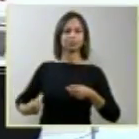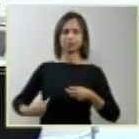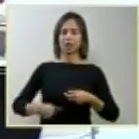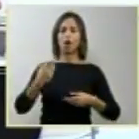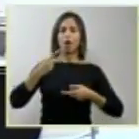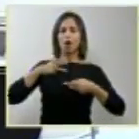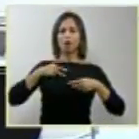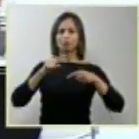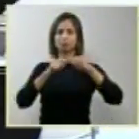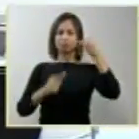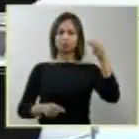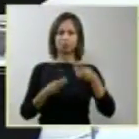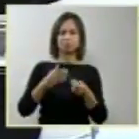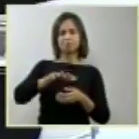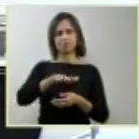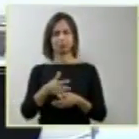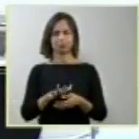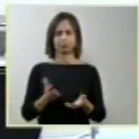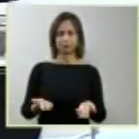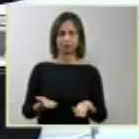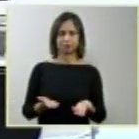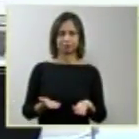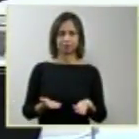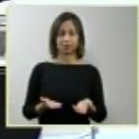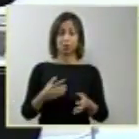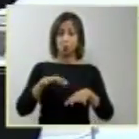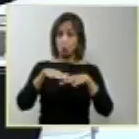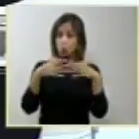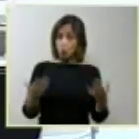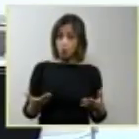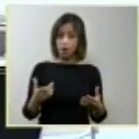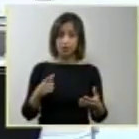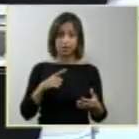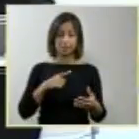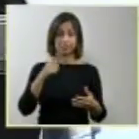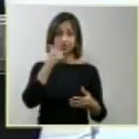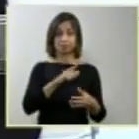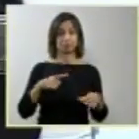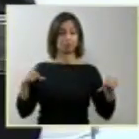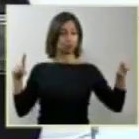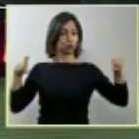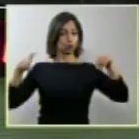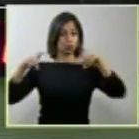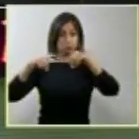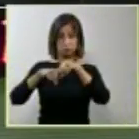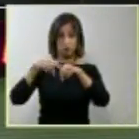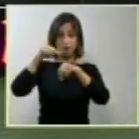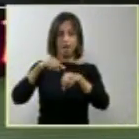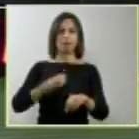é exato é quando o óvulo recebe a conexão do espermatozoide. Muito mágico.